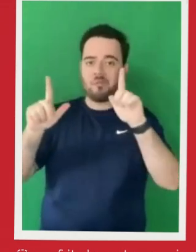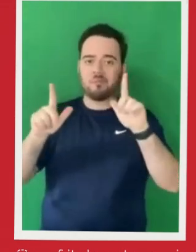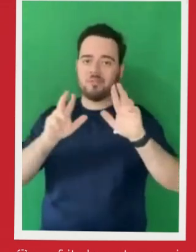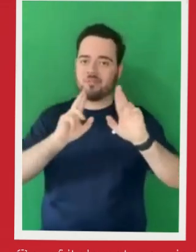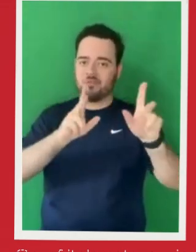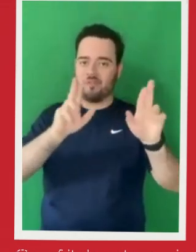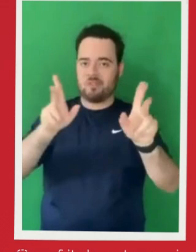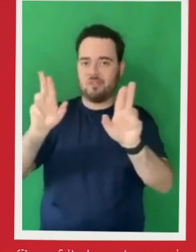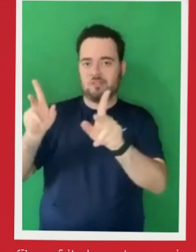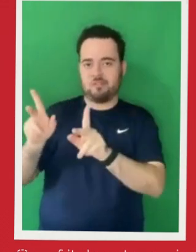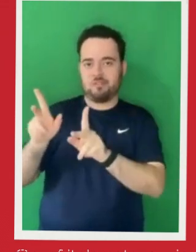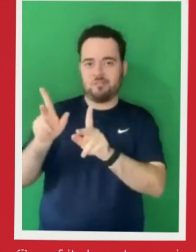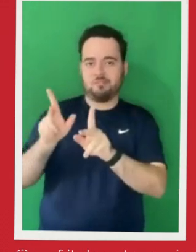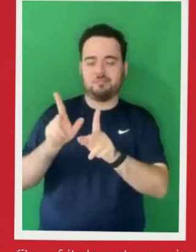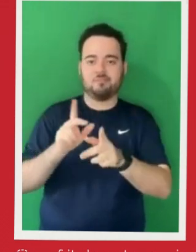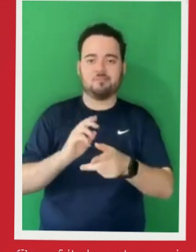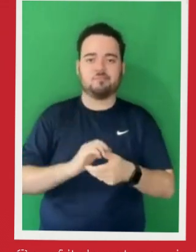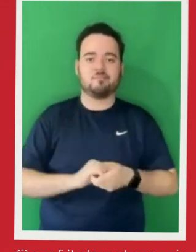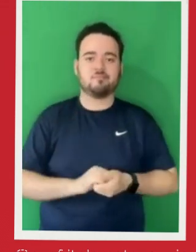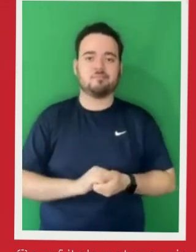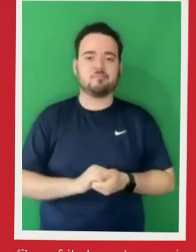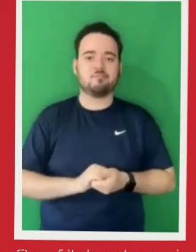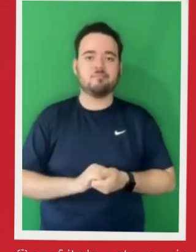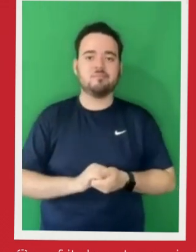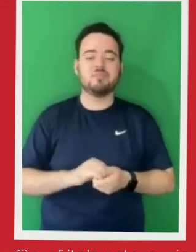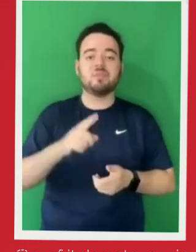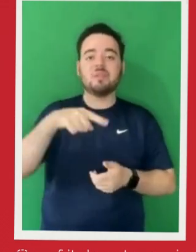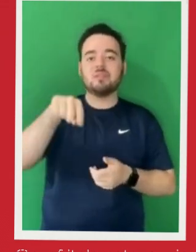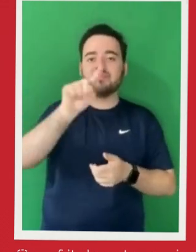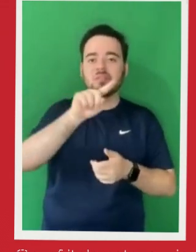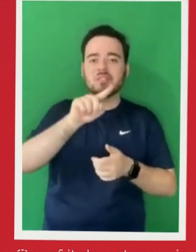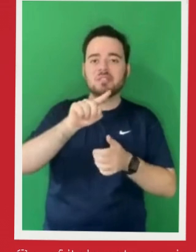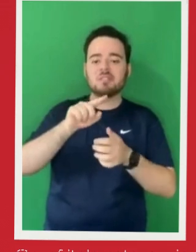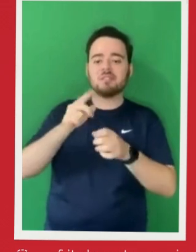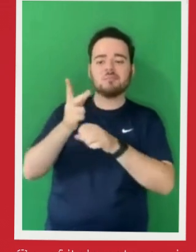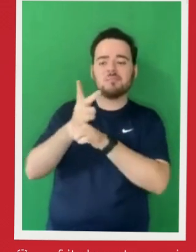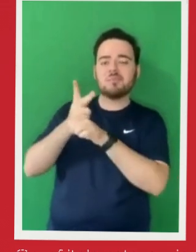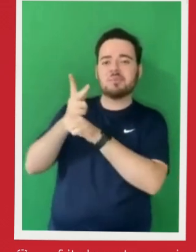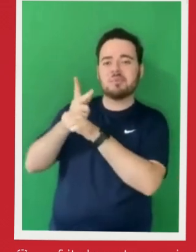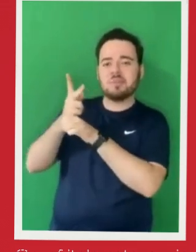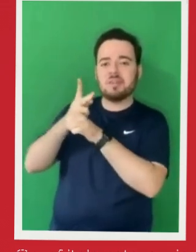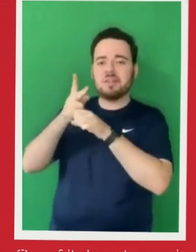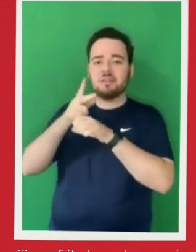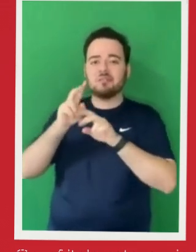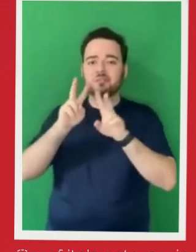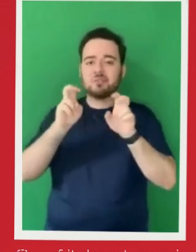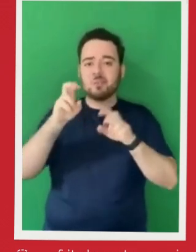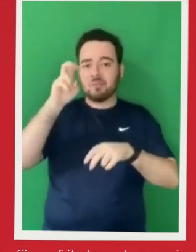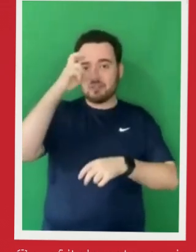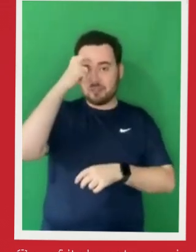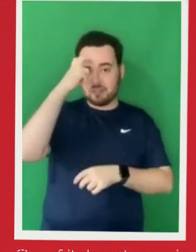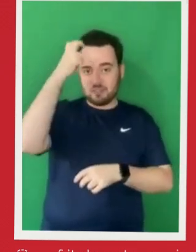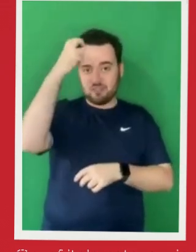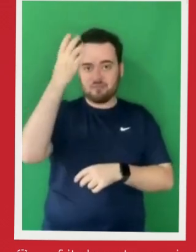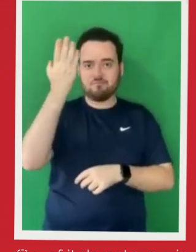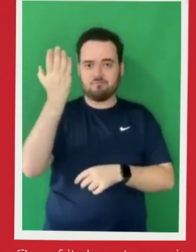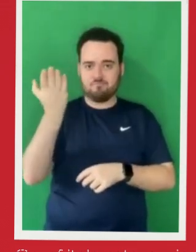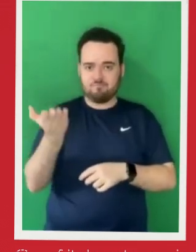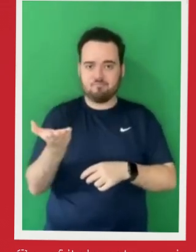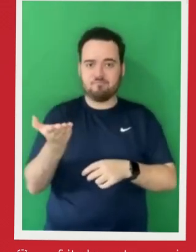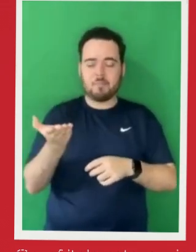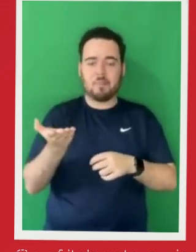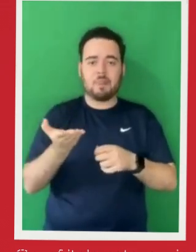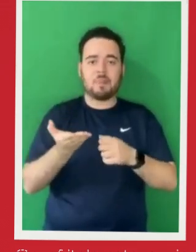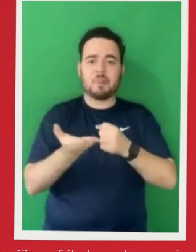ser um pouco mais caóticos. Quando vocês vão buscar nessas ferramentas de inteligência artificial,